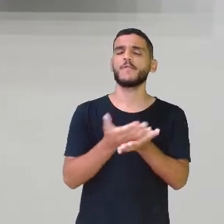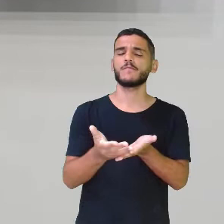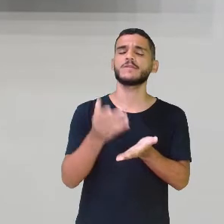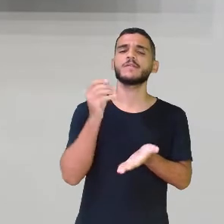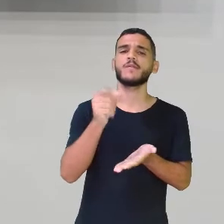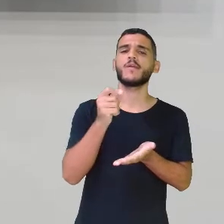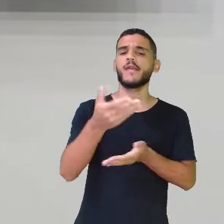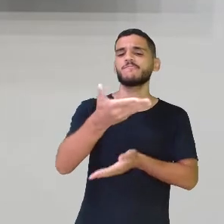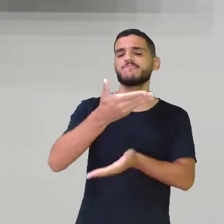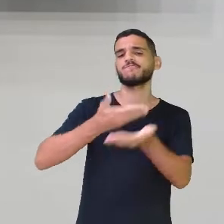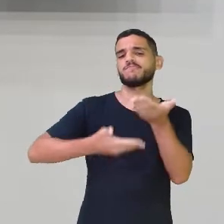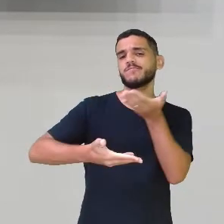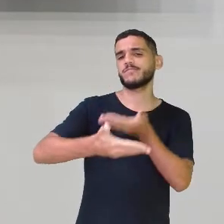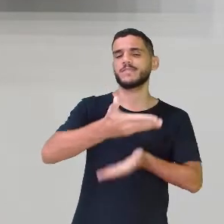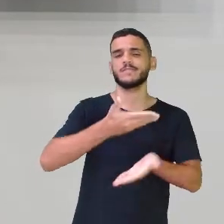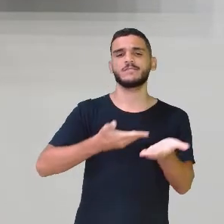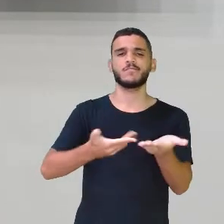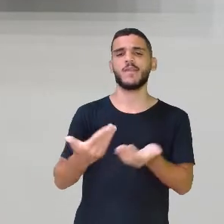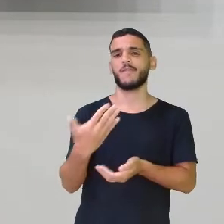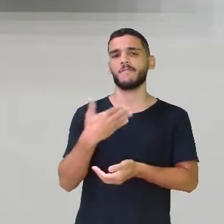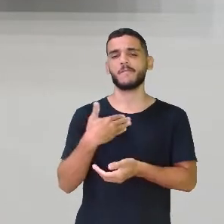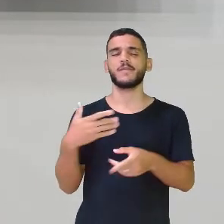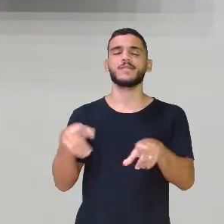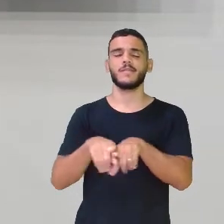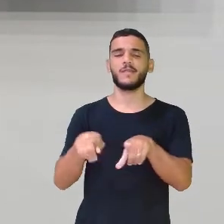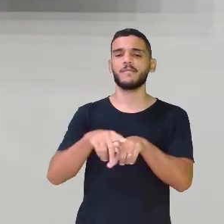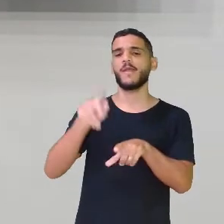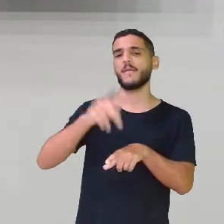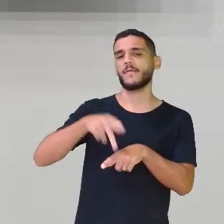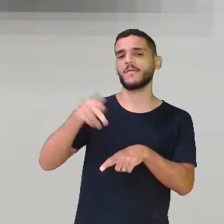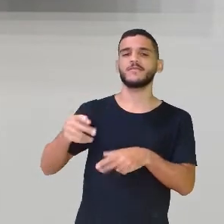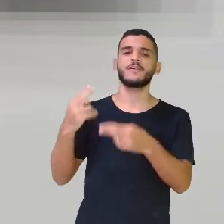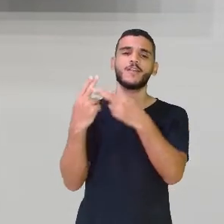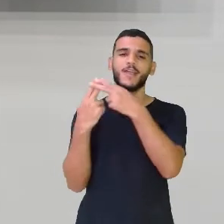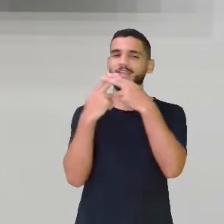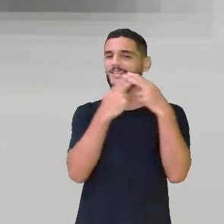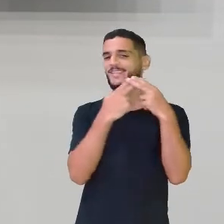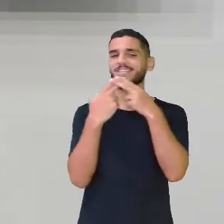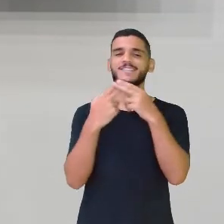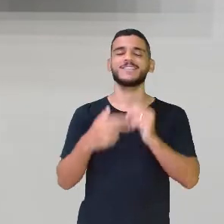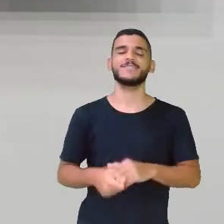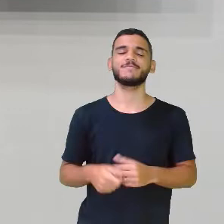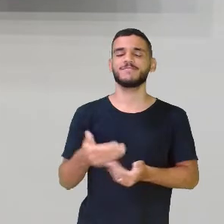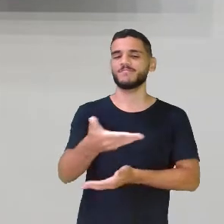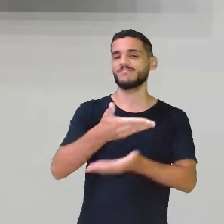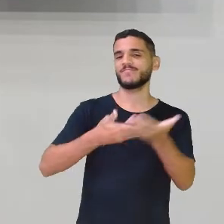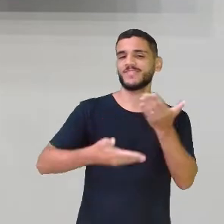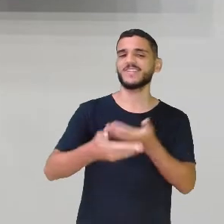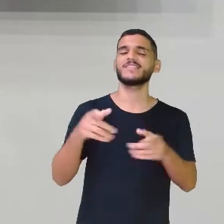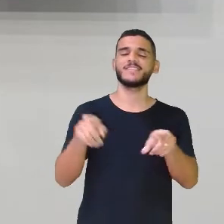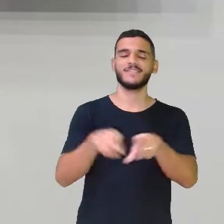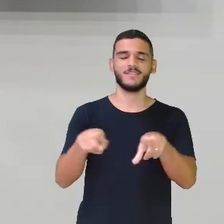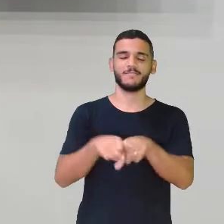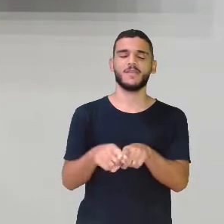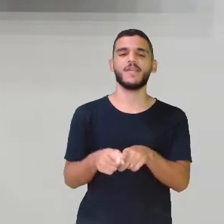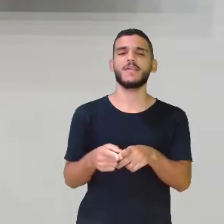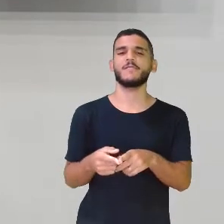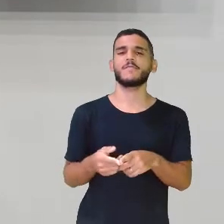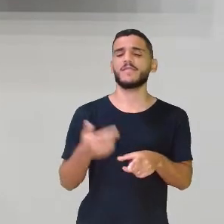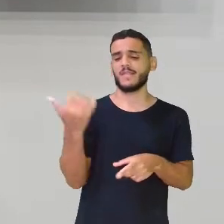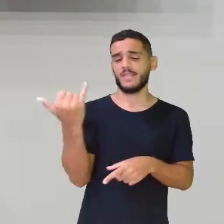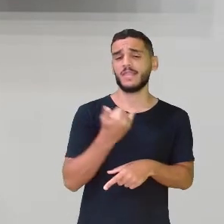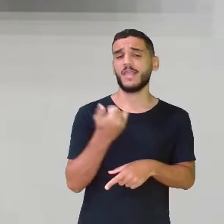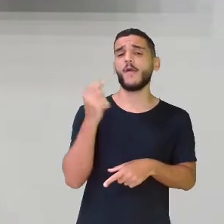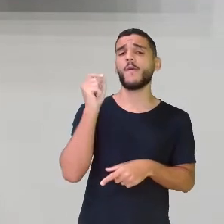a interagir comigo e com a professora Iris Diana, que está na interação, para me dizer o